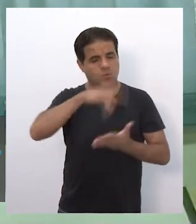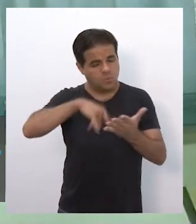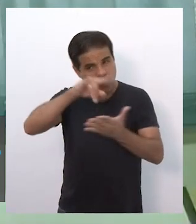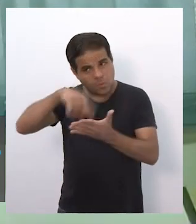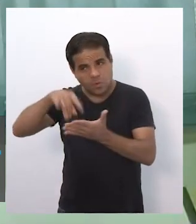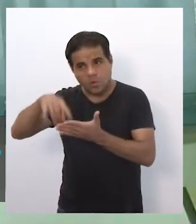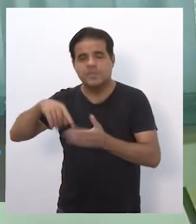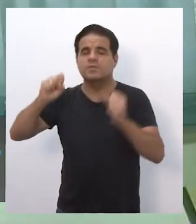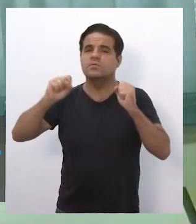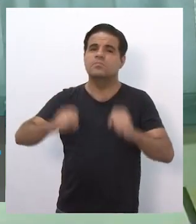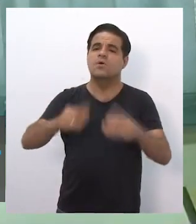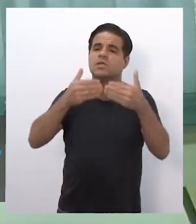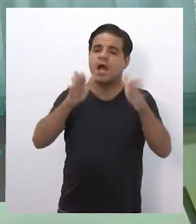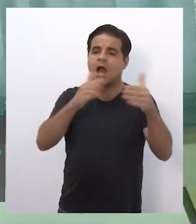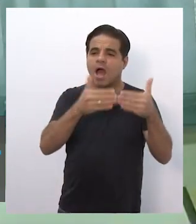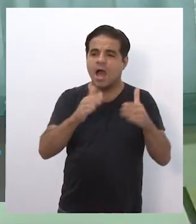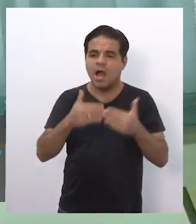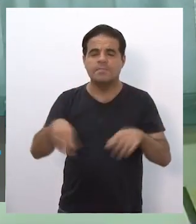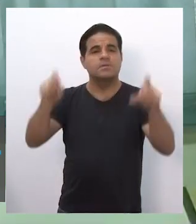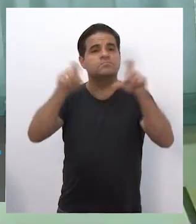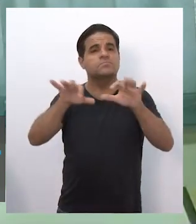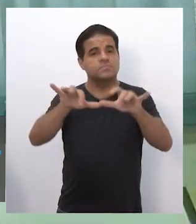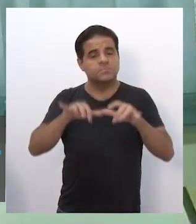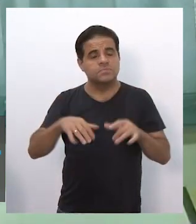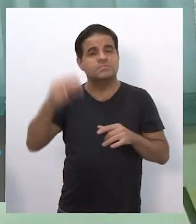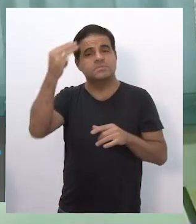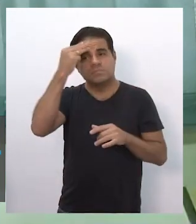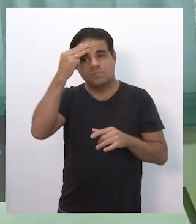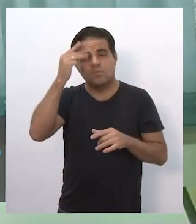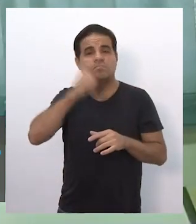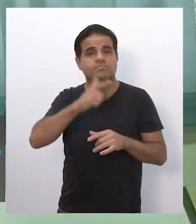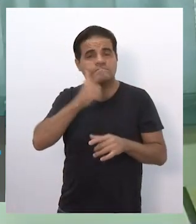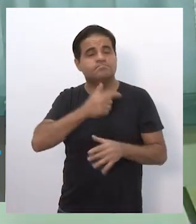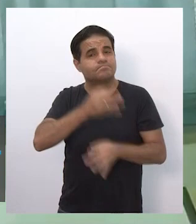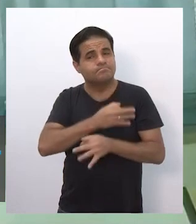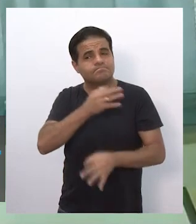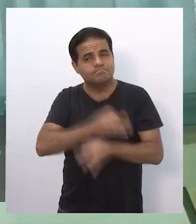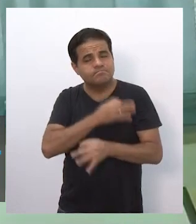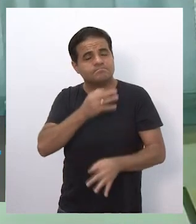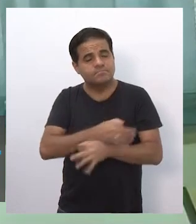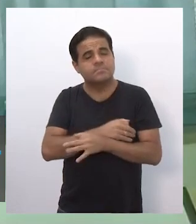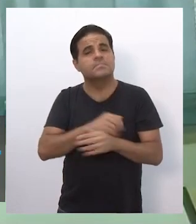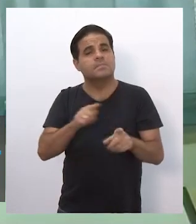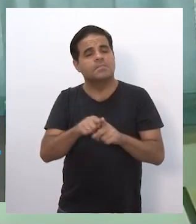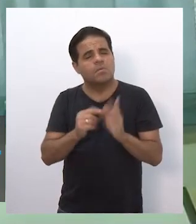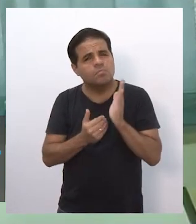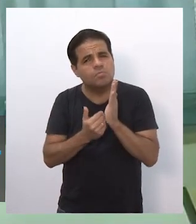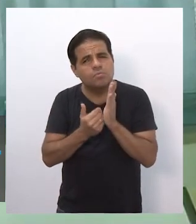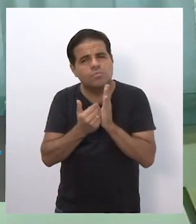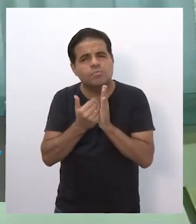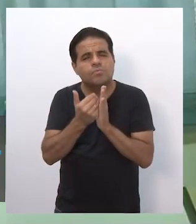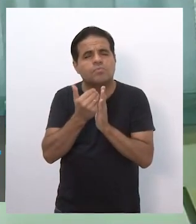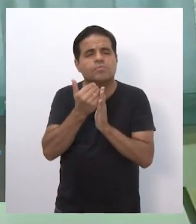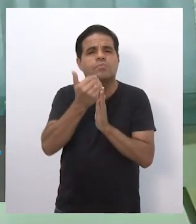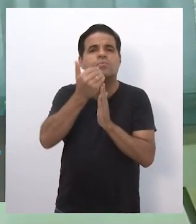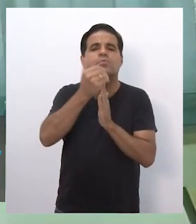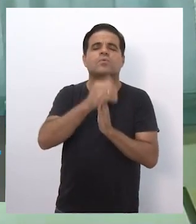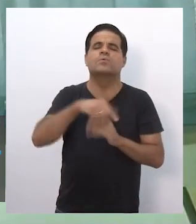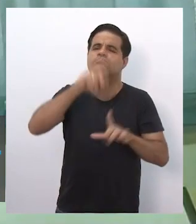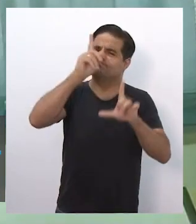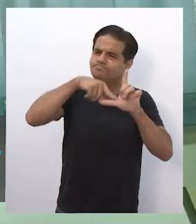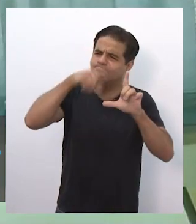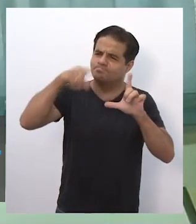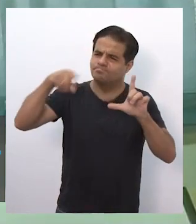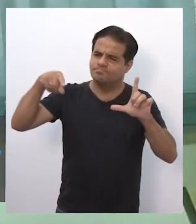a gente pode abrir no nosso computador, ou seja, que essa memória consegue comportar. Além disso, também um aumento da